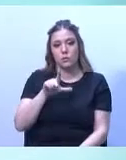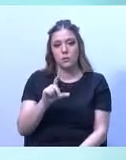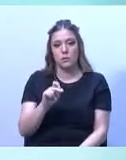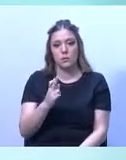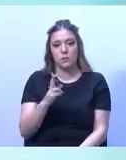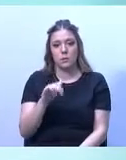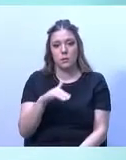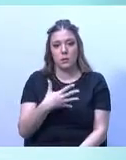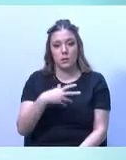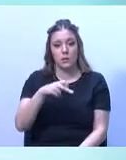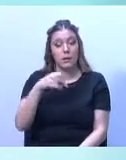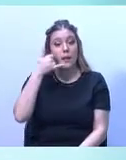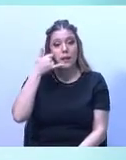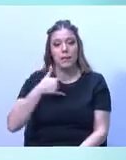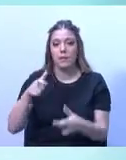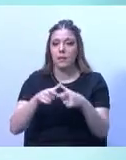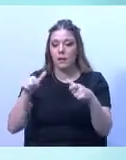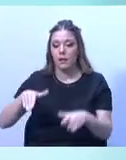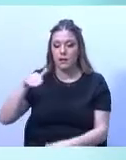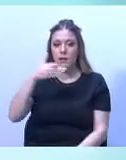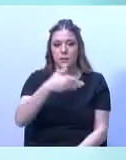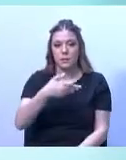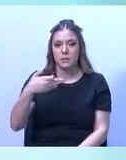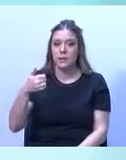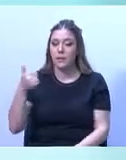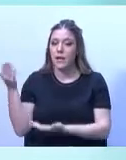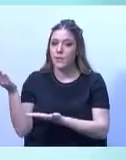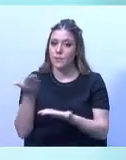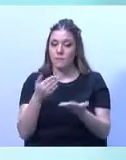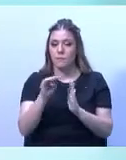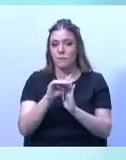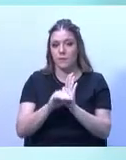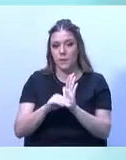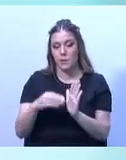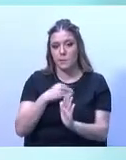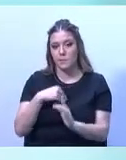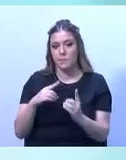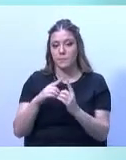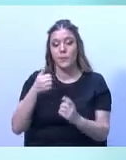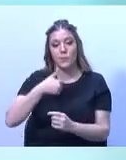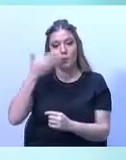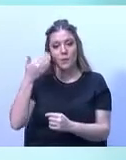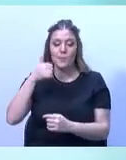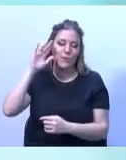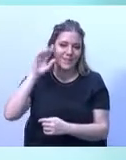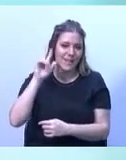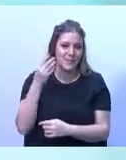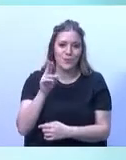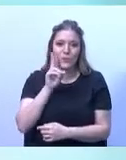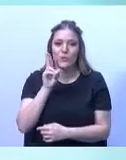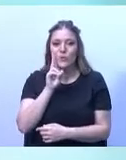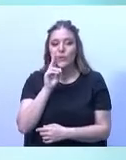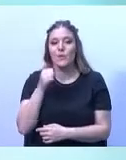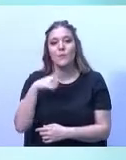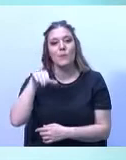Laurinda Oliveira, Liga de Vila Nova de Gaia, tem 77 anos. Bem-vinda ao consultório. Bom dia. Boa tarde, menina. Desculpe. Boa tarde